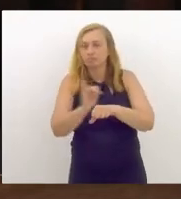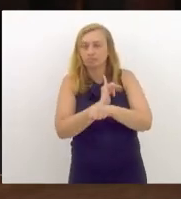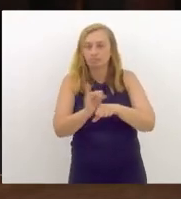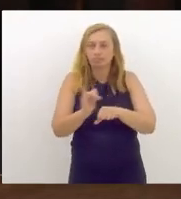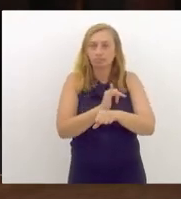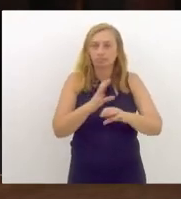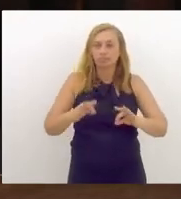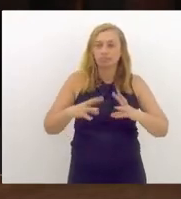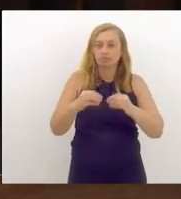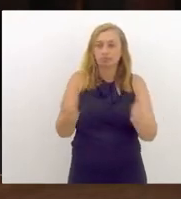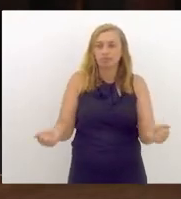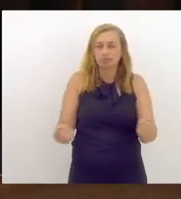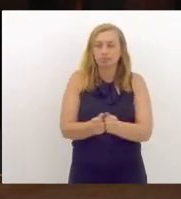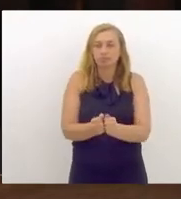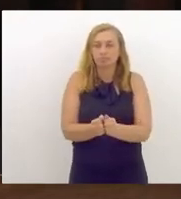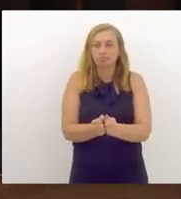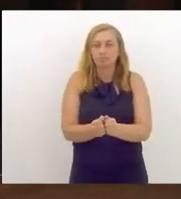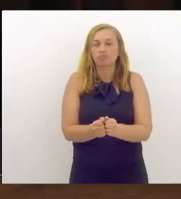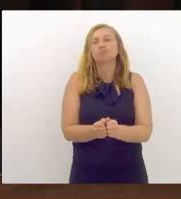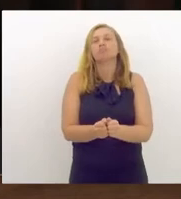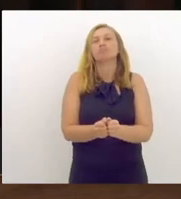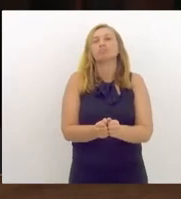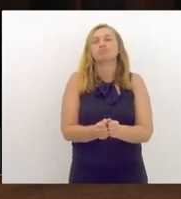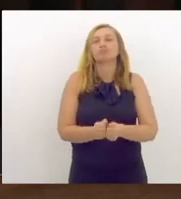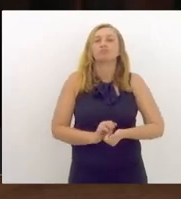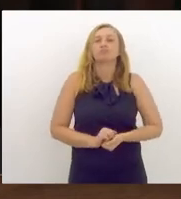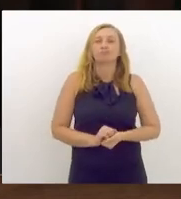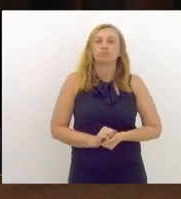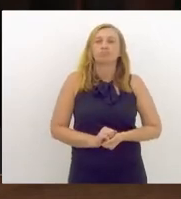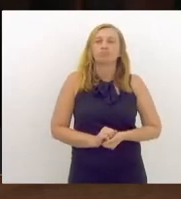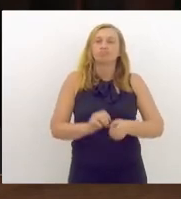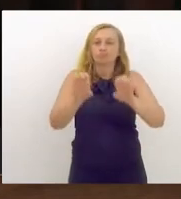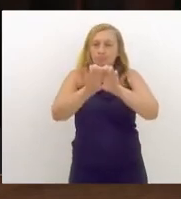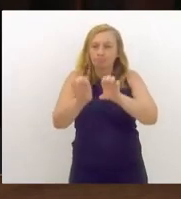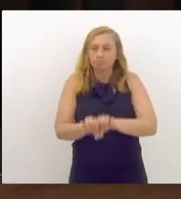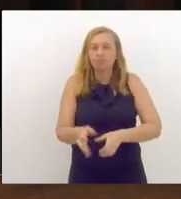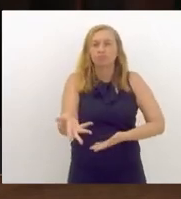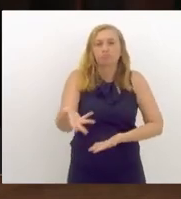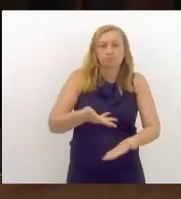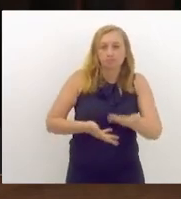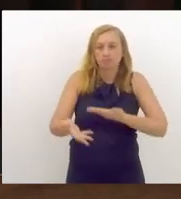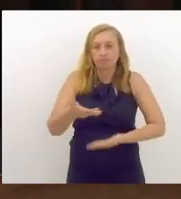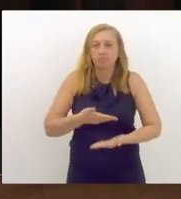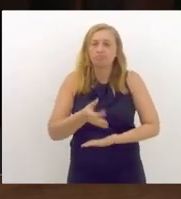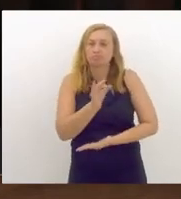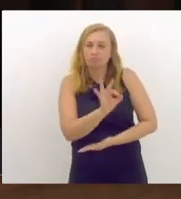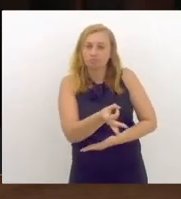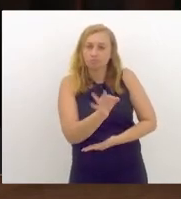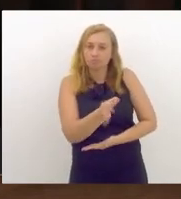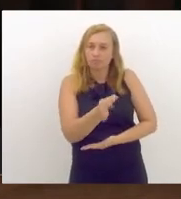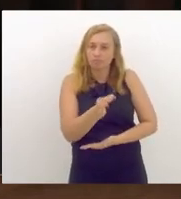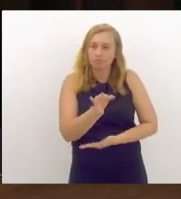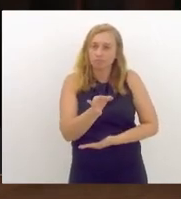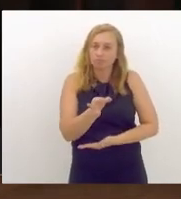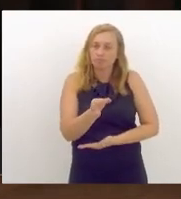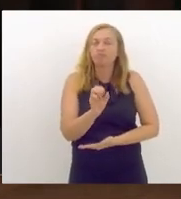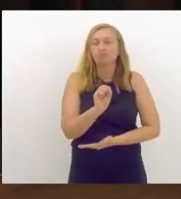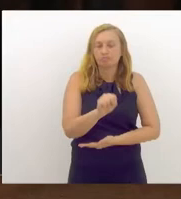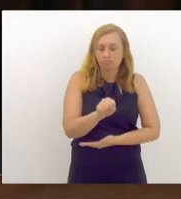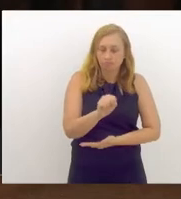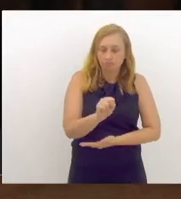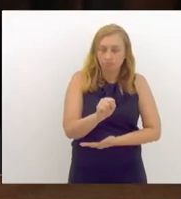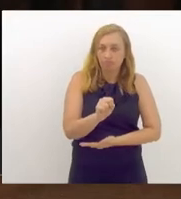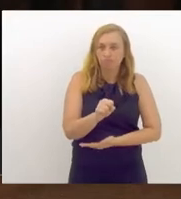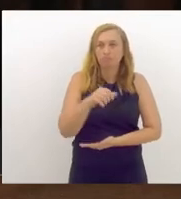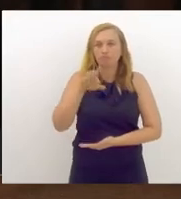que todos estejam juntos né participando disso né uma estrutura participativa para que isso de fato cria Aí sim né